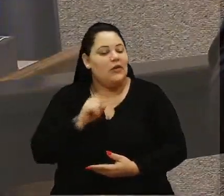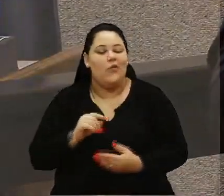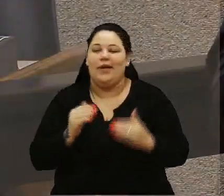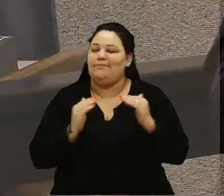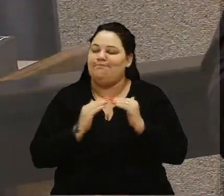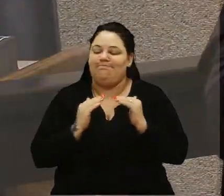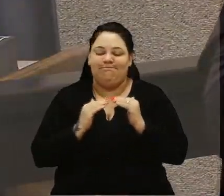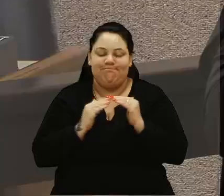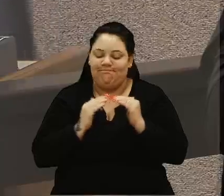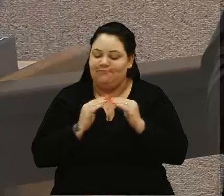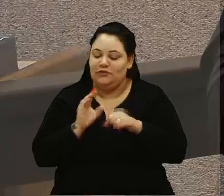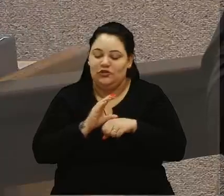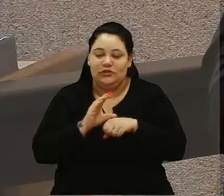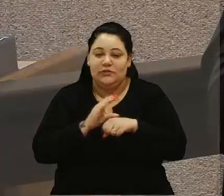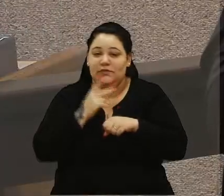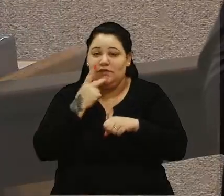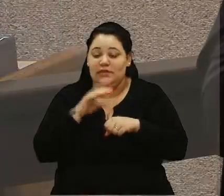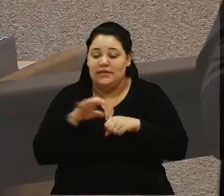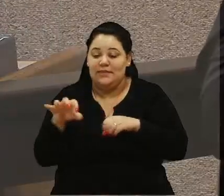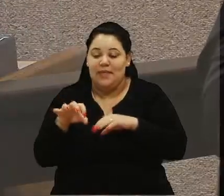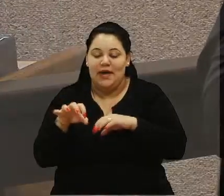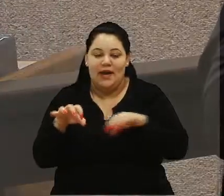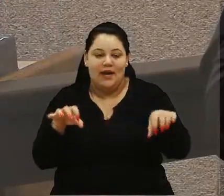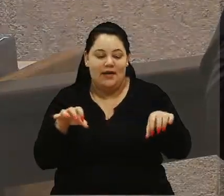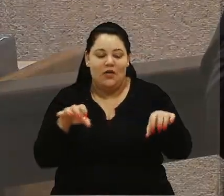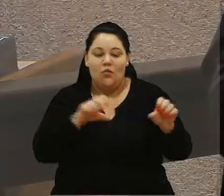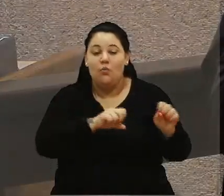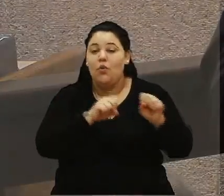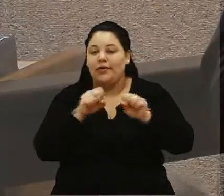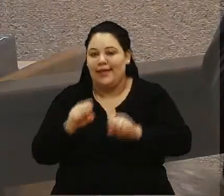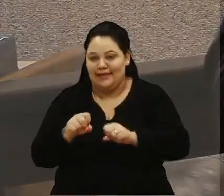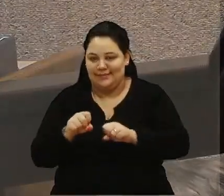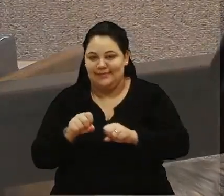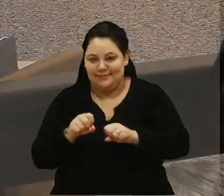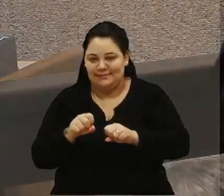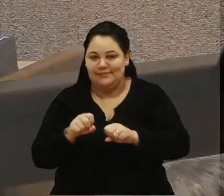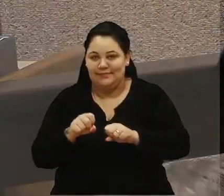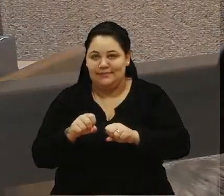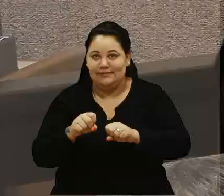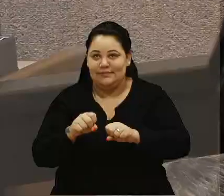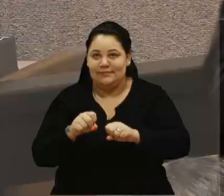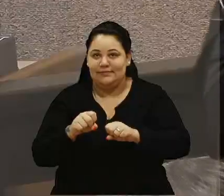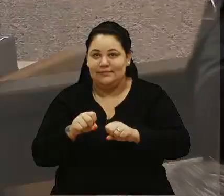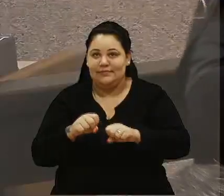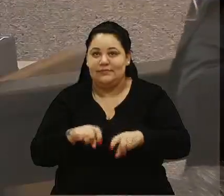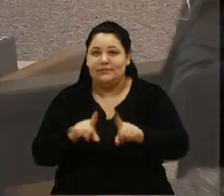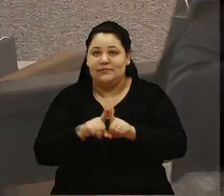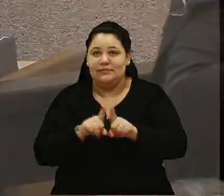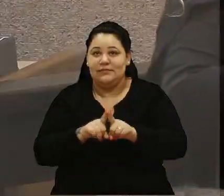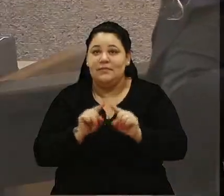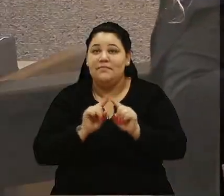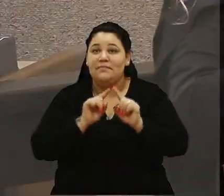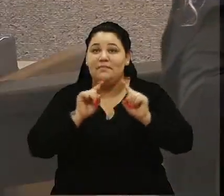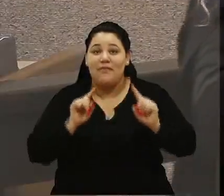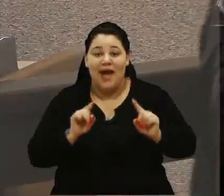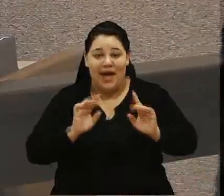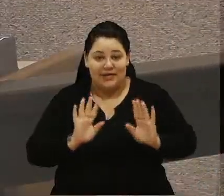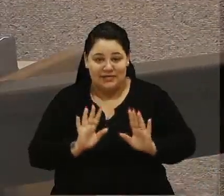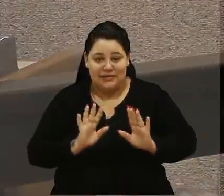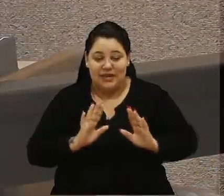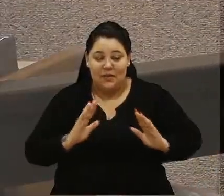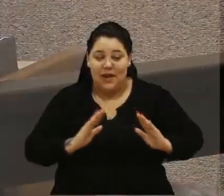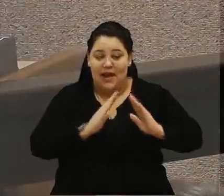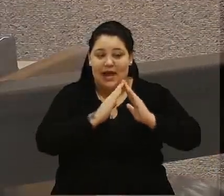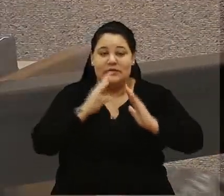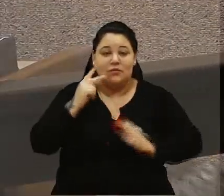né, na questão da separação dos poderes, o vício da iniciativa, né, e a jurisprudência. Mas aqui a gente é uma casa